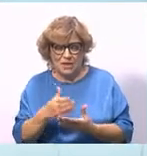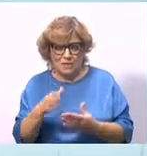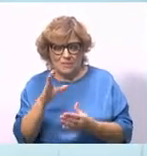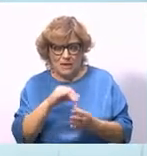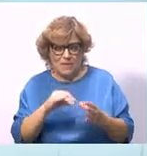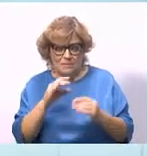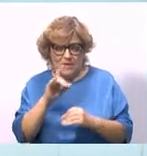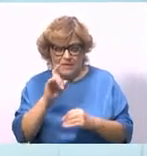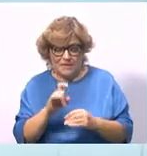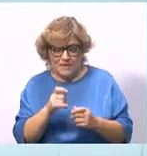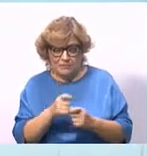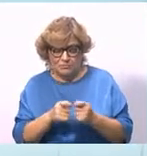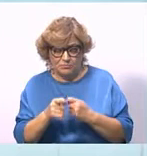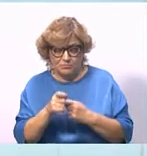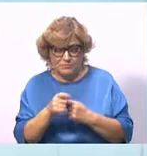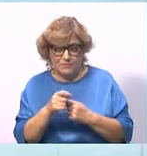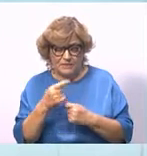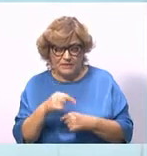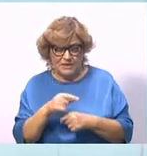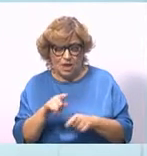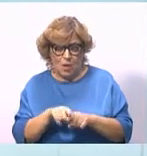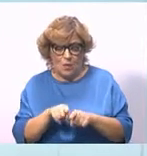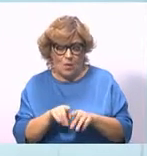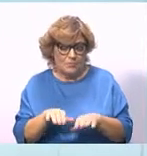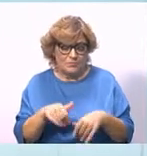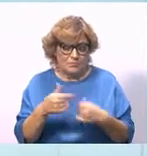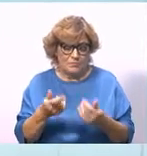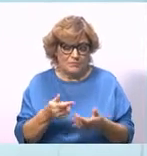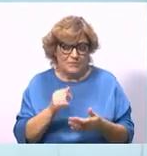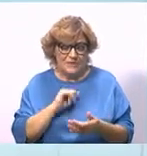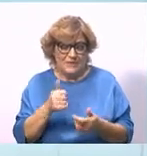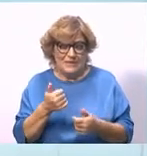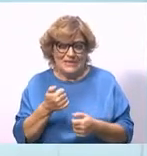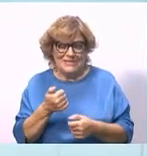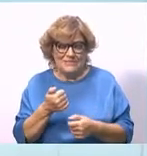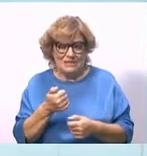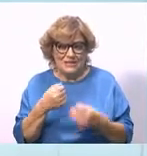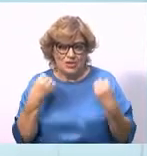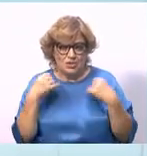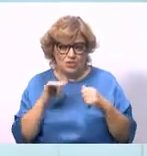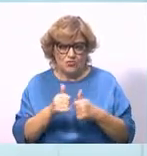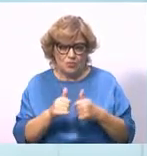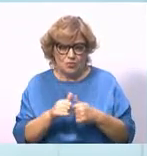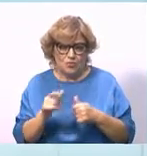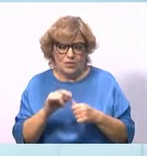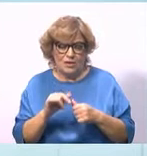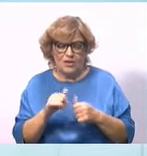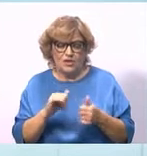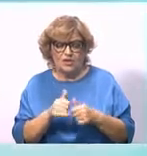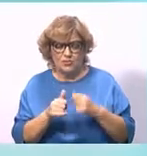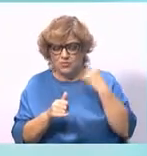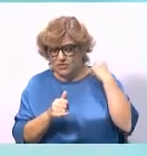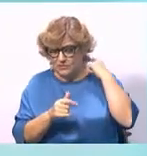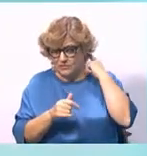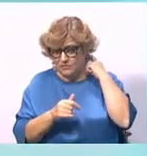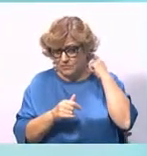mais, e ainda bem, usa-se também, às vezes, portanto, a sapatilha mais sport, Exatamente. não tão desportiva e tal. Uma tendência